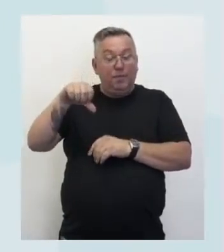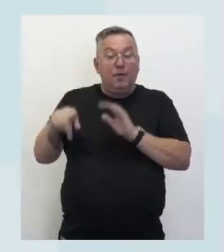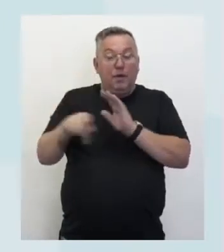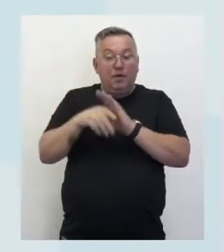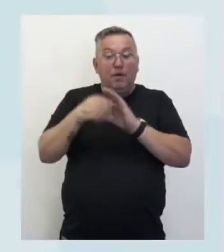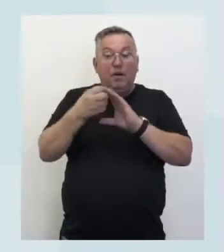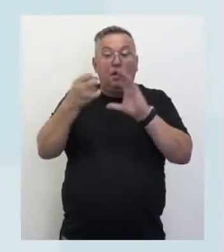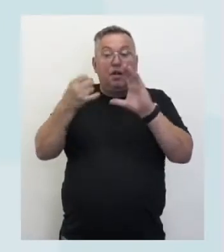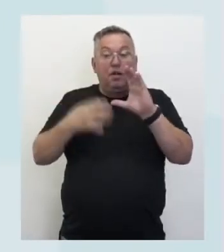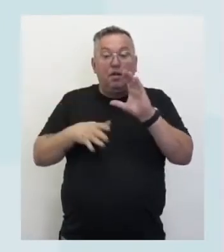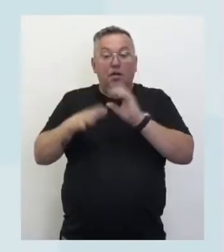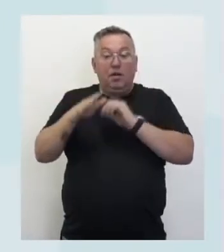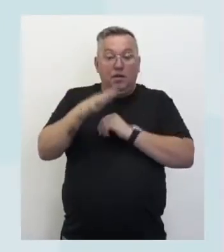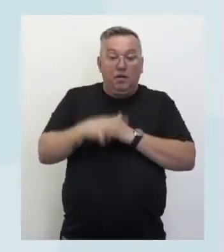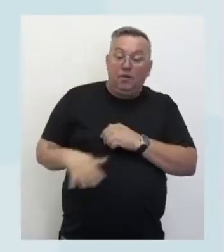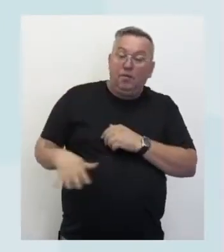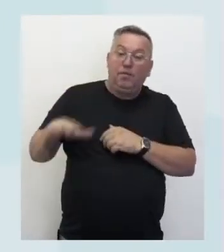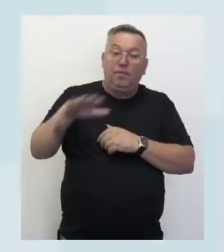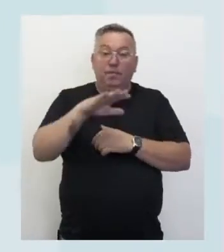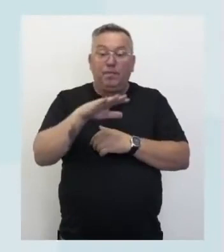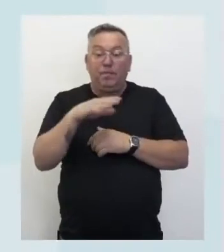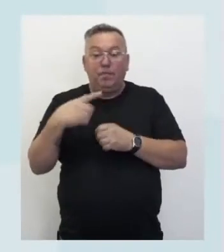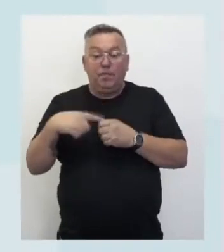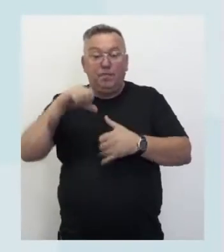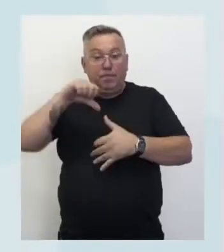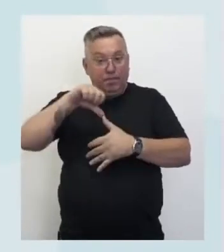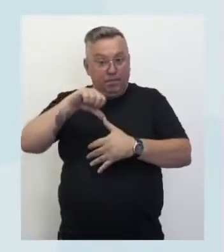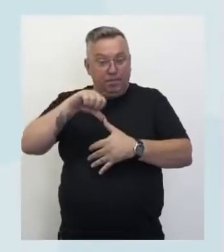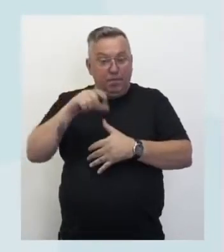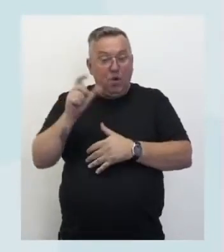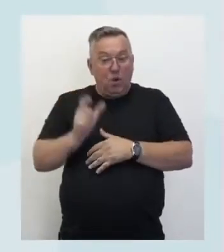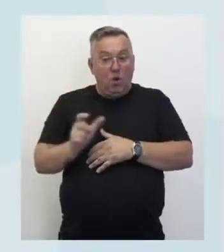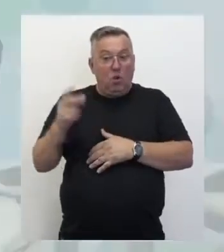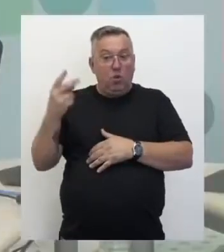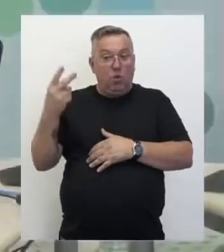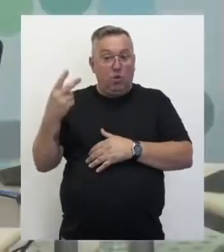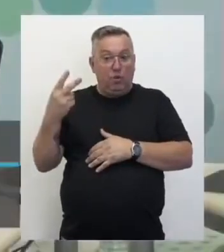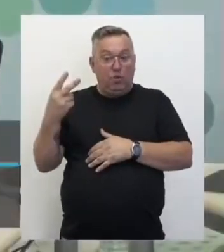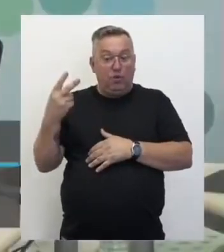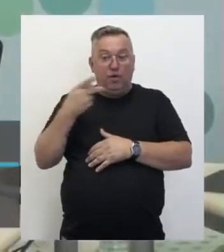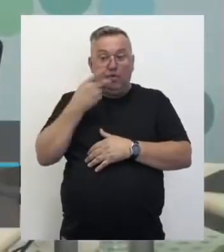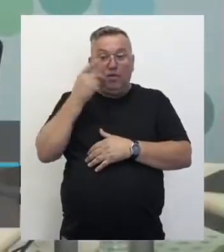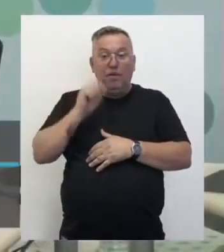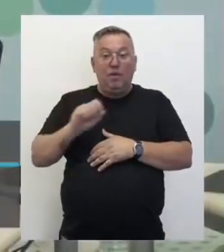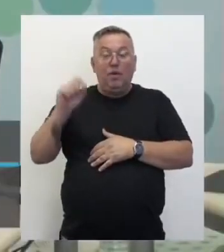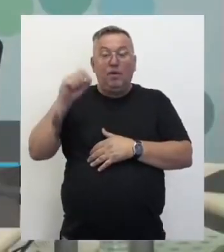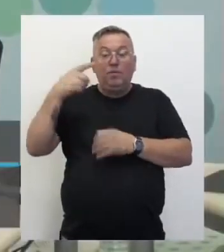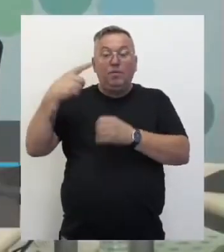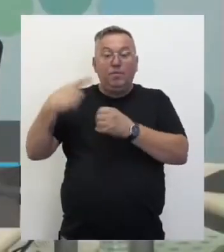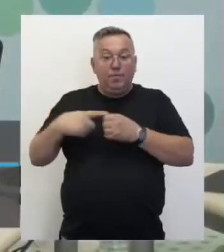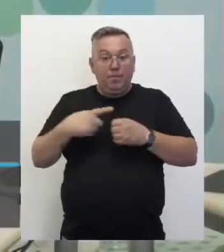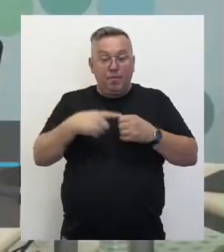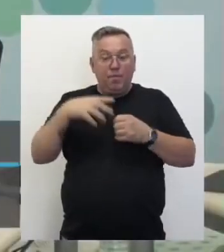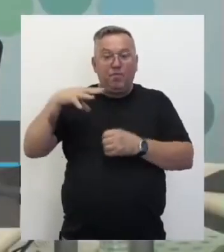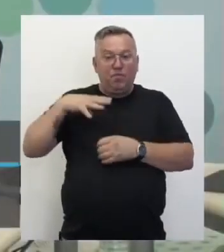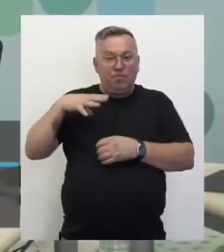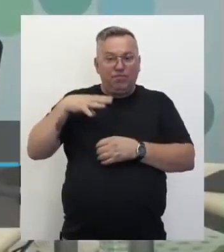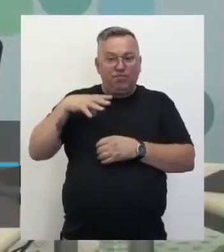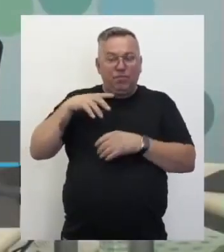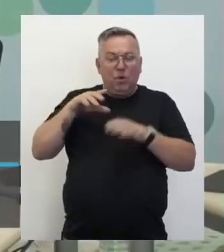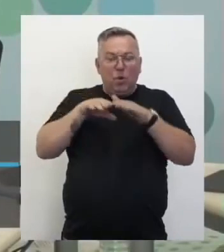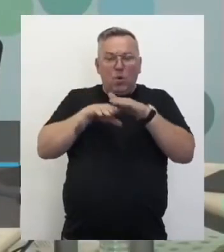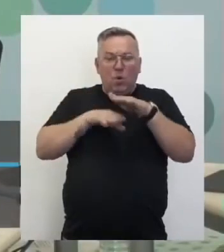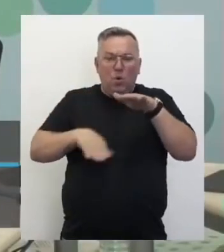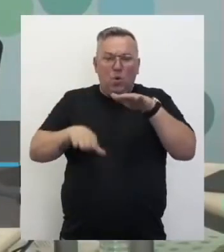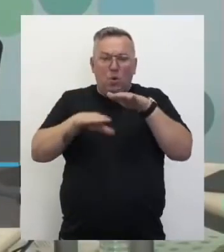18/9, que falava aí sobre a parte 2. Então hoje, né, na aula de hoje que nós vamos falar dessas cidades latino-americanas, a desigualdade, ela é